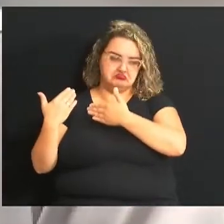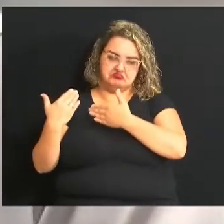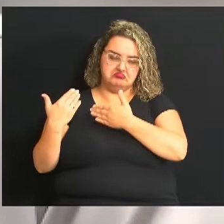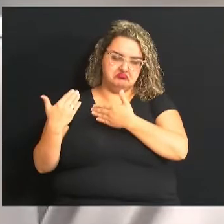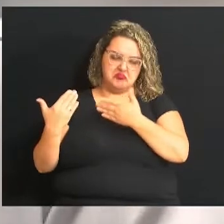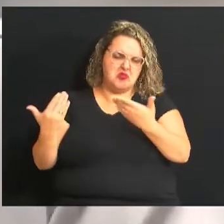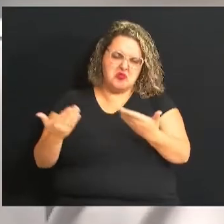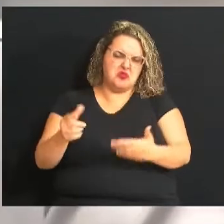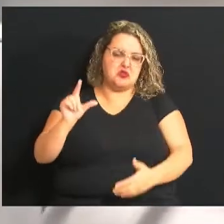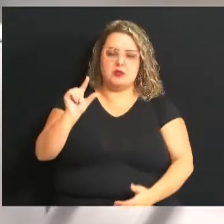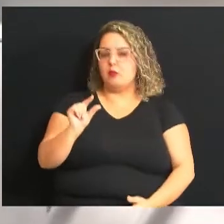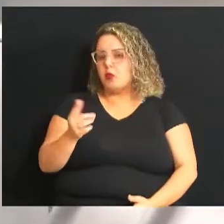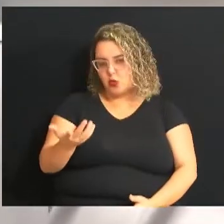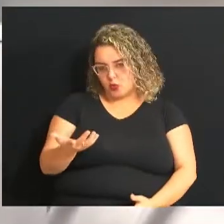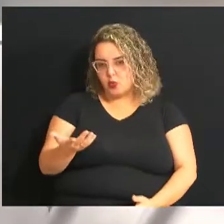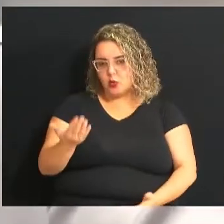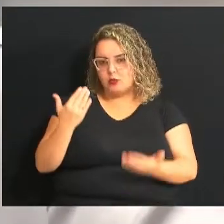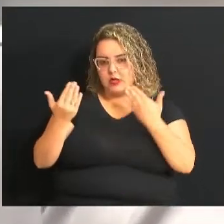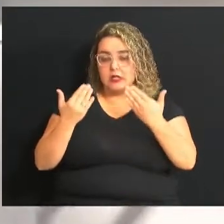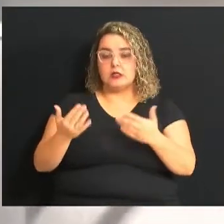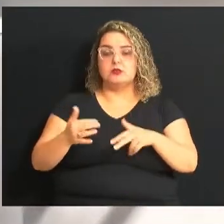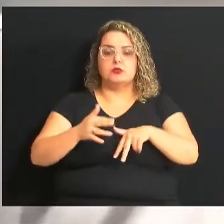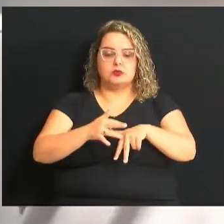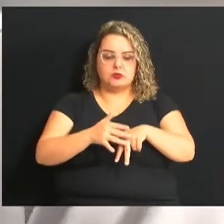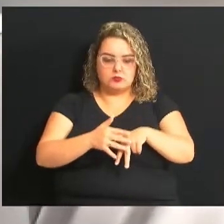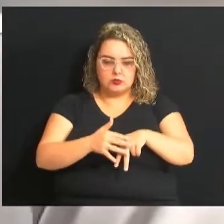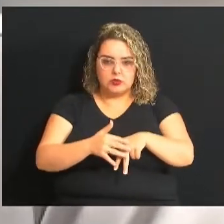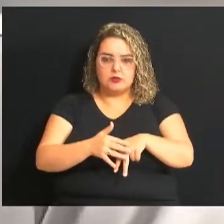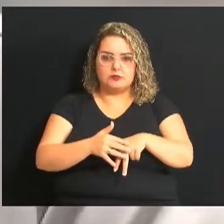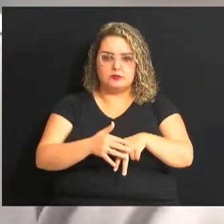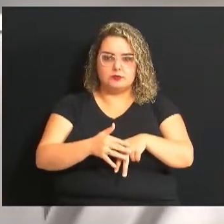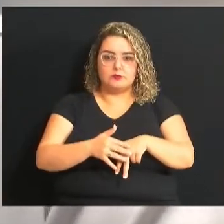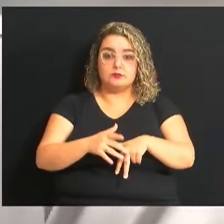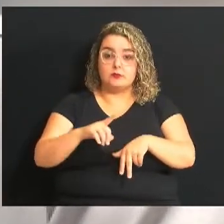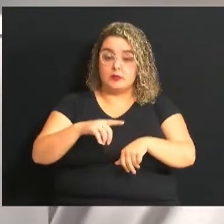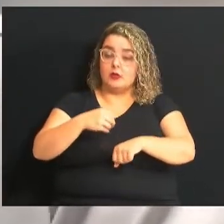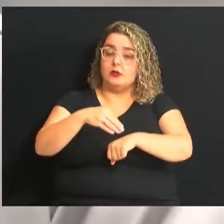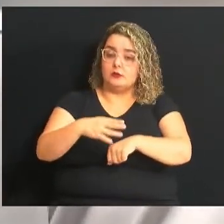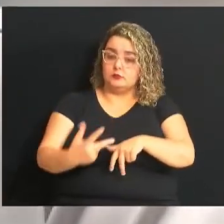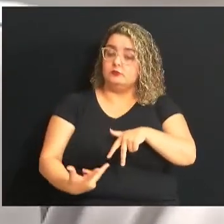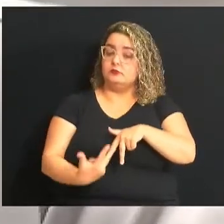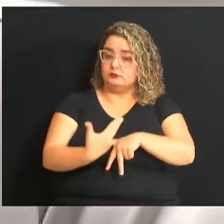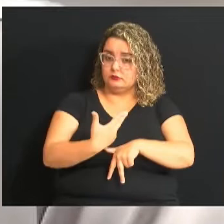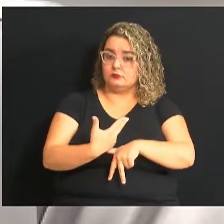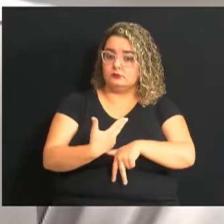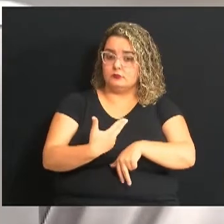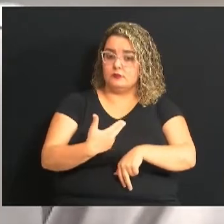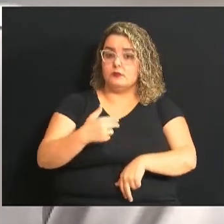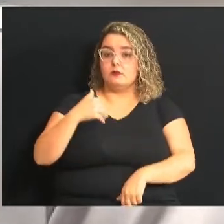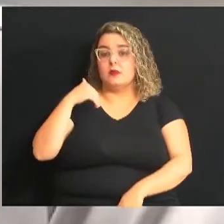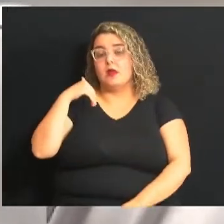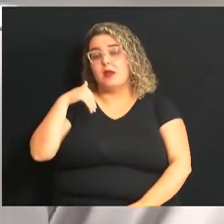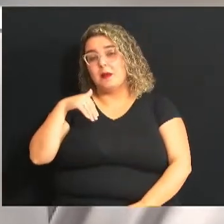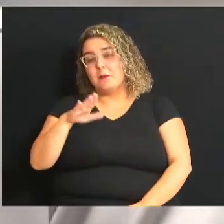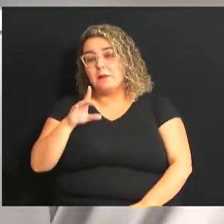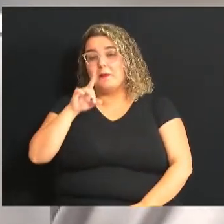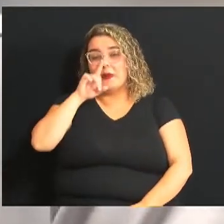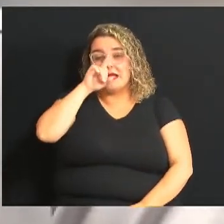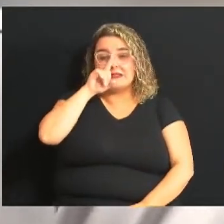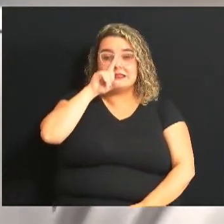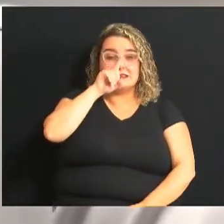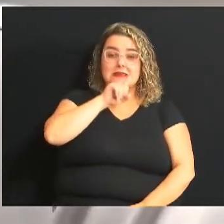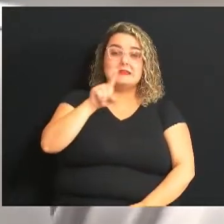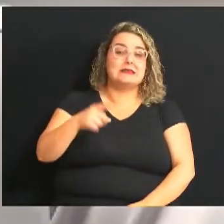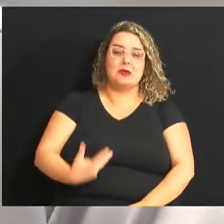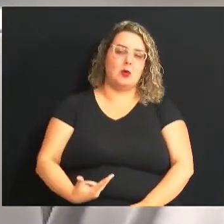muito menor. E o paciente, ele que tem indicação para cirurgia, é muito mais perigoso ele não operar